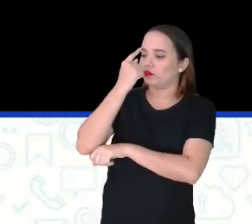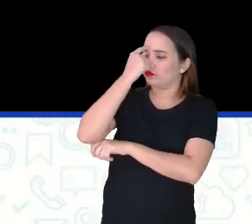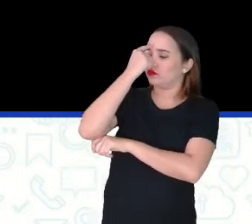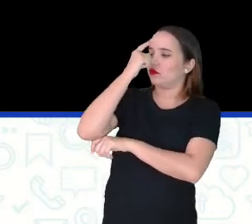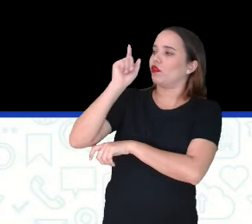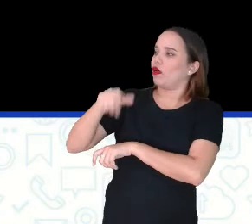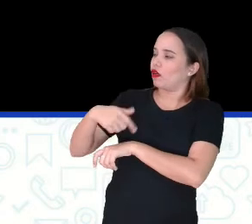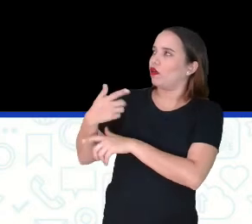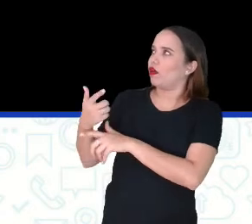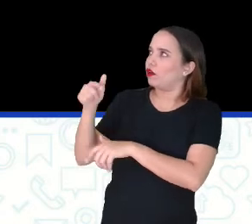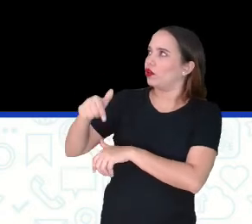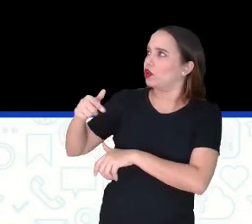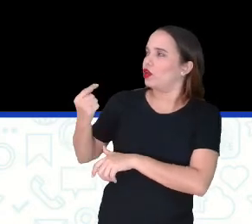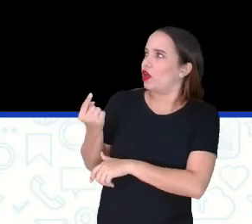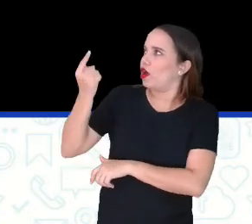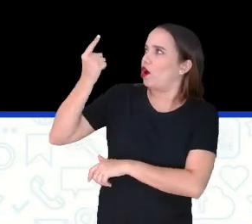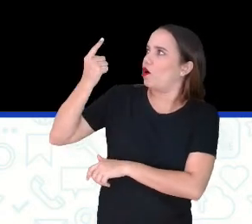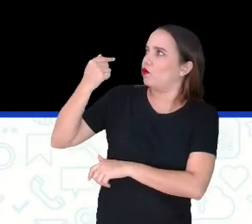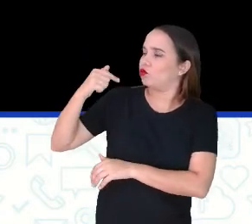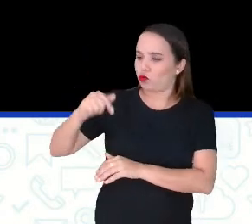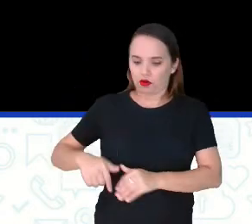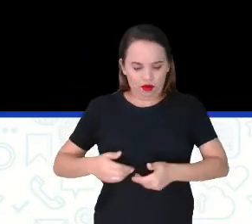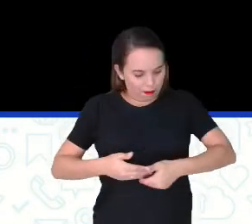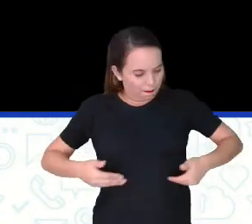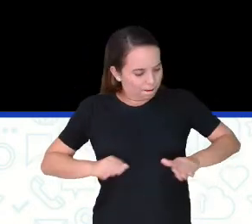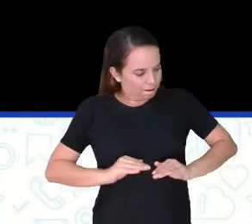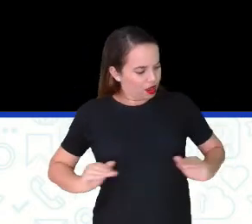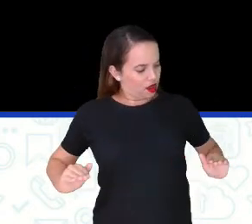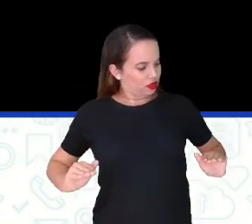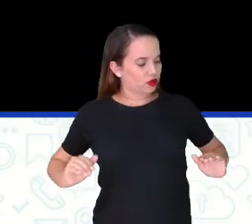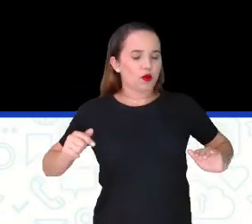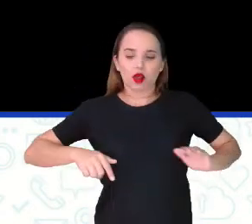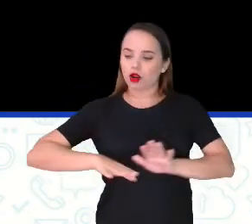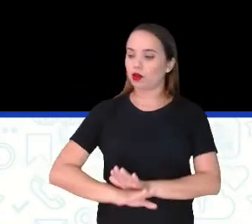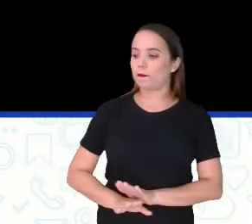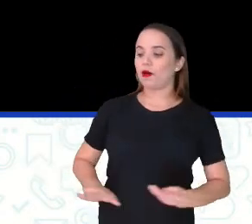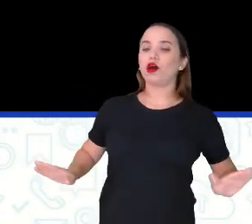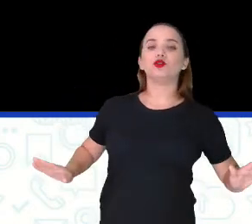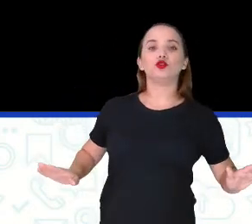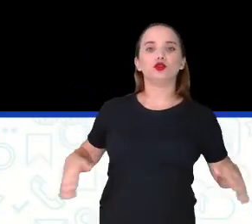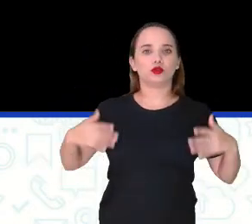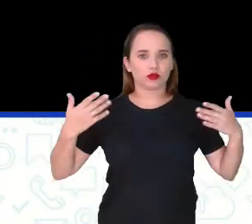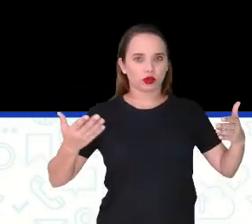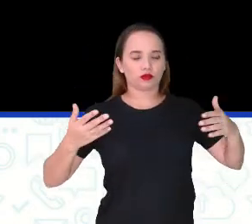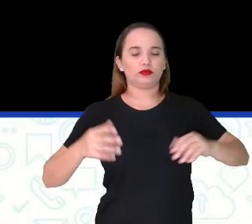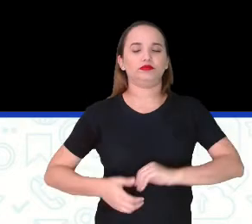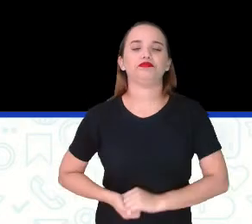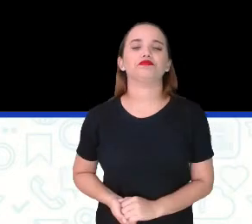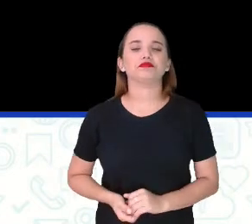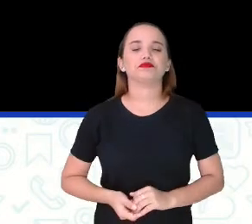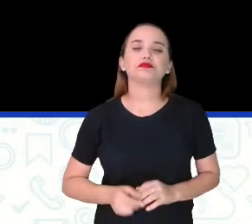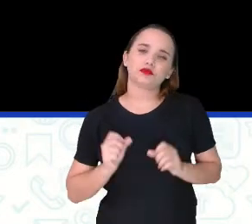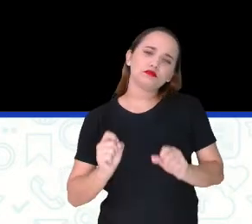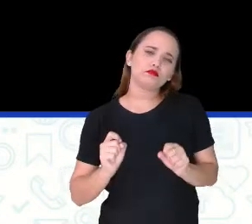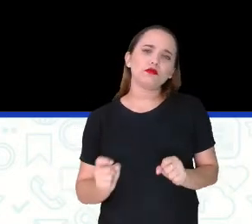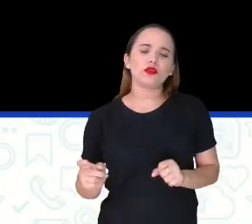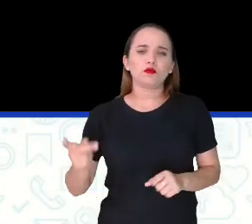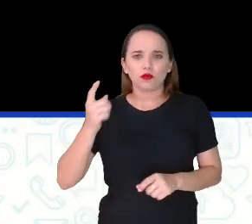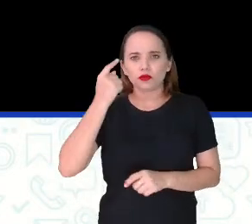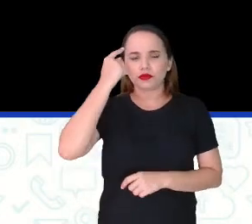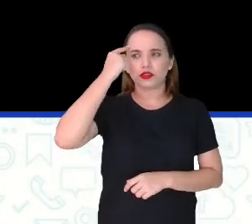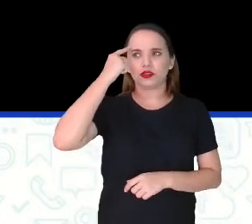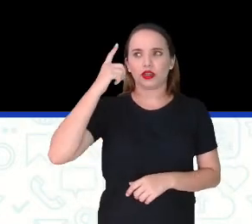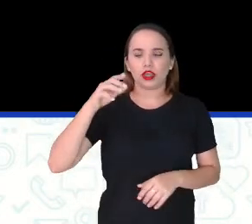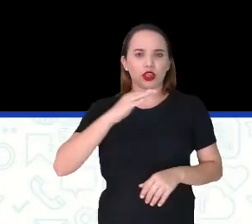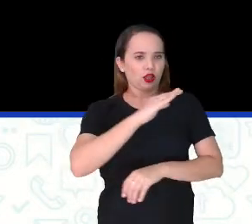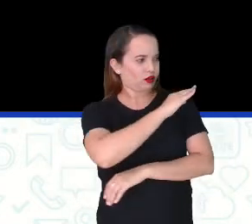no nível alto. Aqui eu estou fazendo no nível baixo. E aqui eu estou fazendo no nível médio. Né? Porque, eu queria dizer que na altura do ombro,